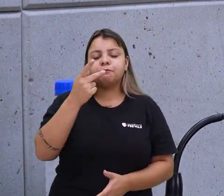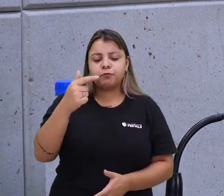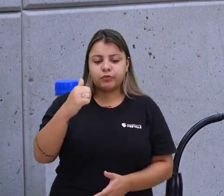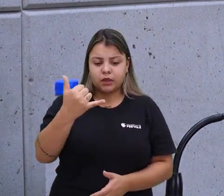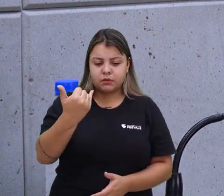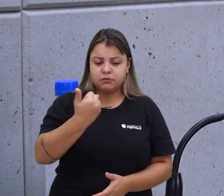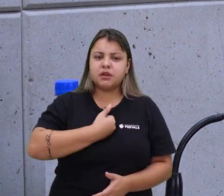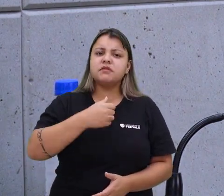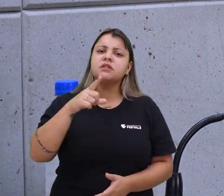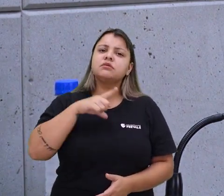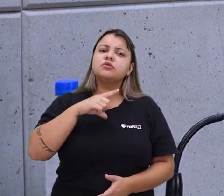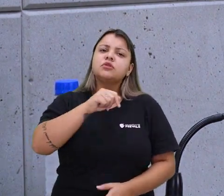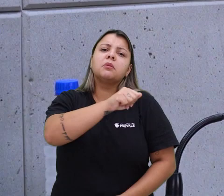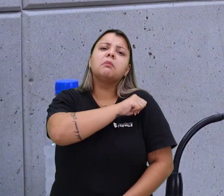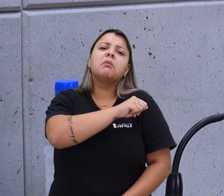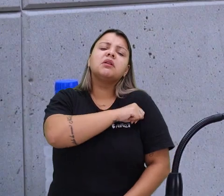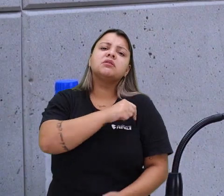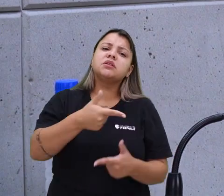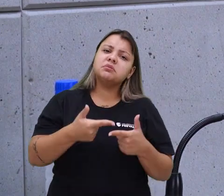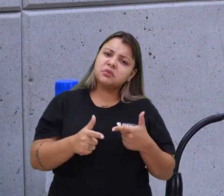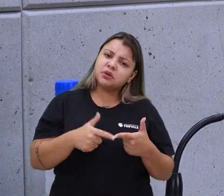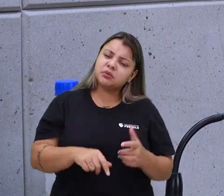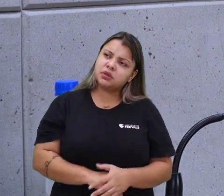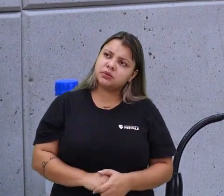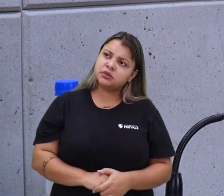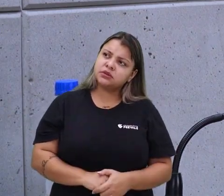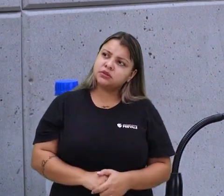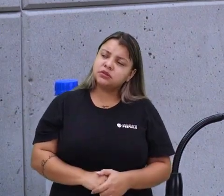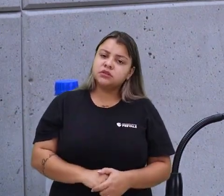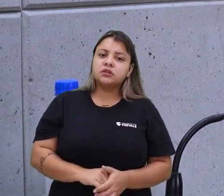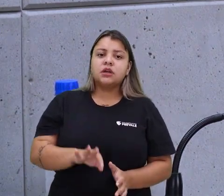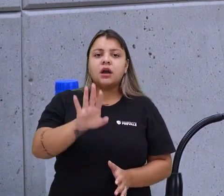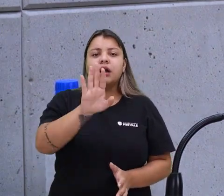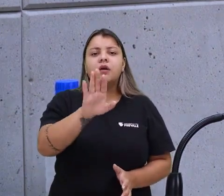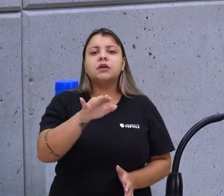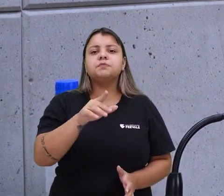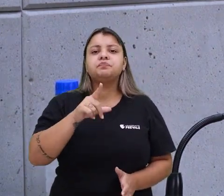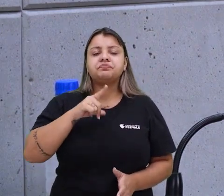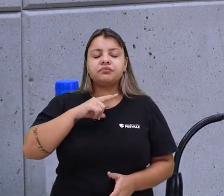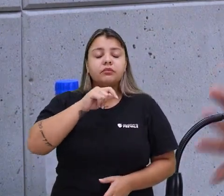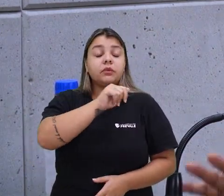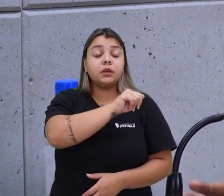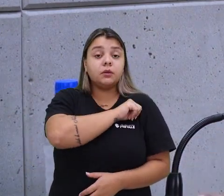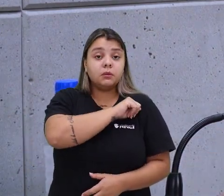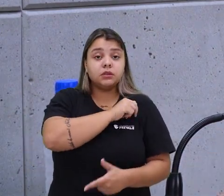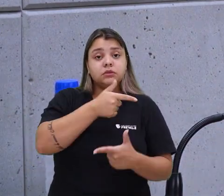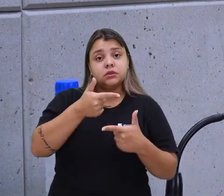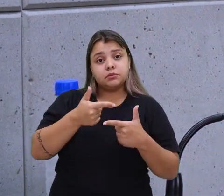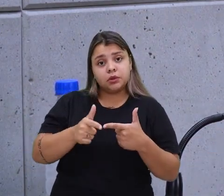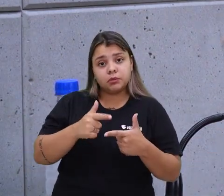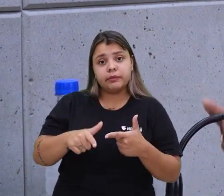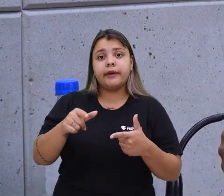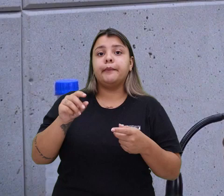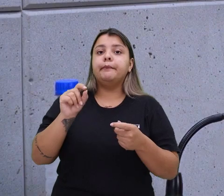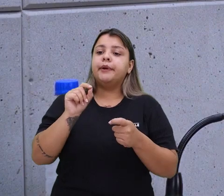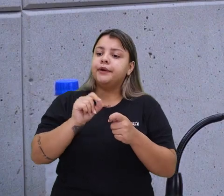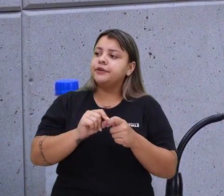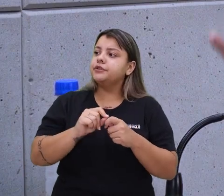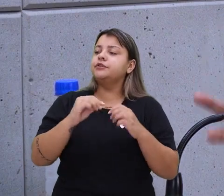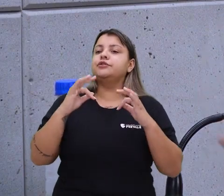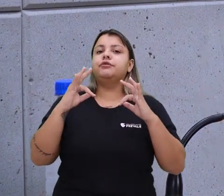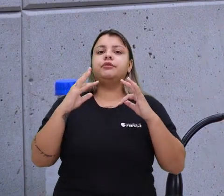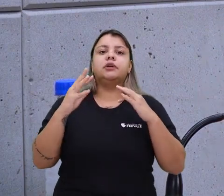aluna problema disseram assim olha tem uma aluna problema a gente já tentou de tudo com ela